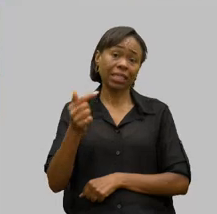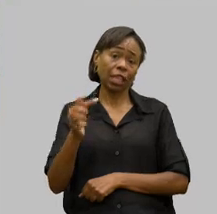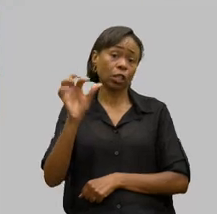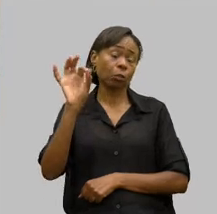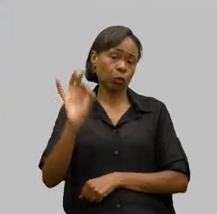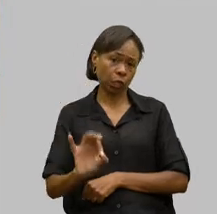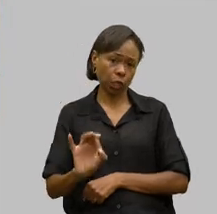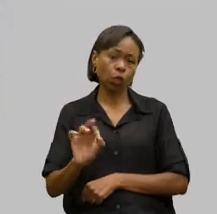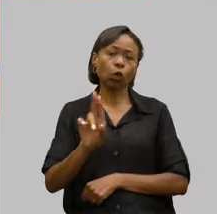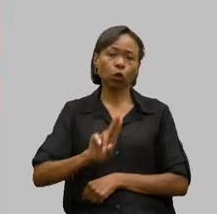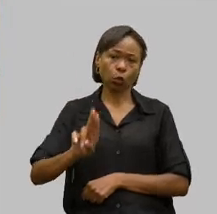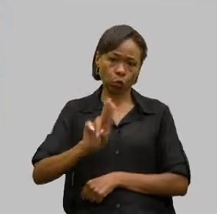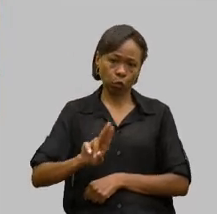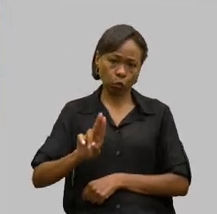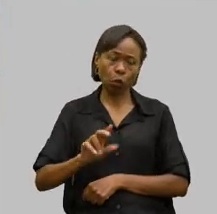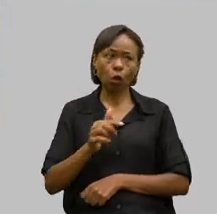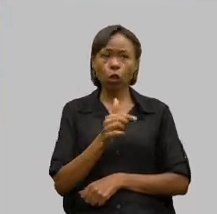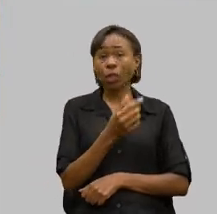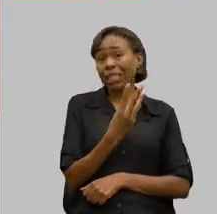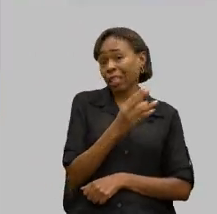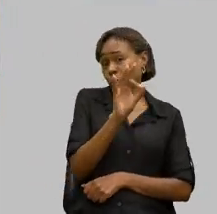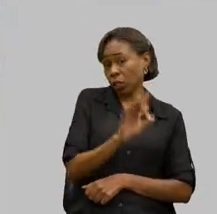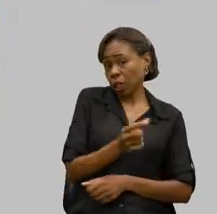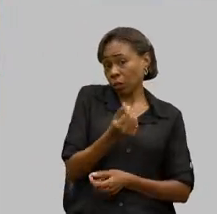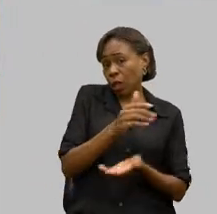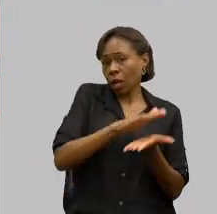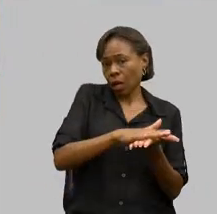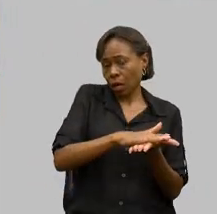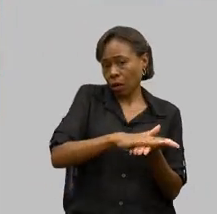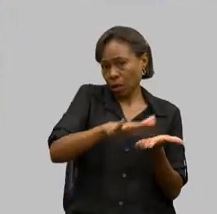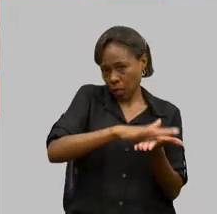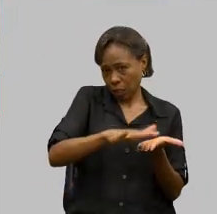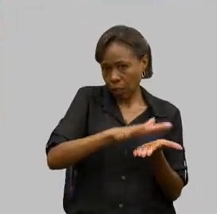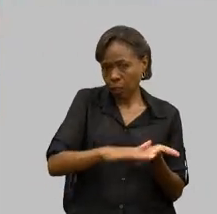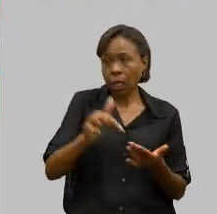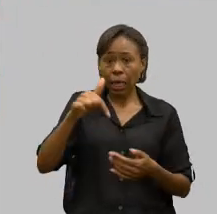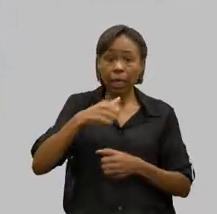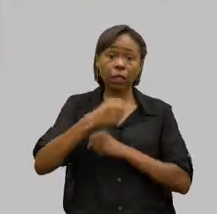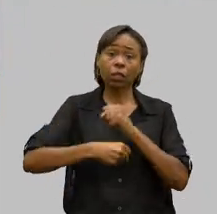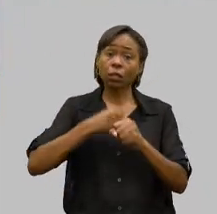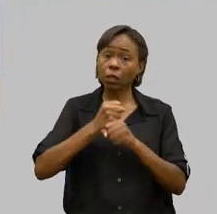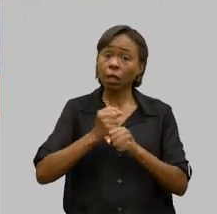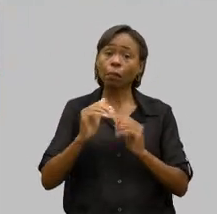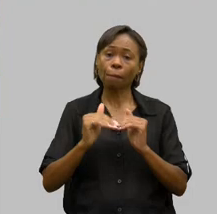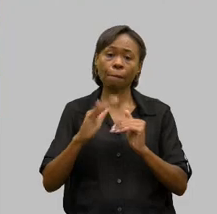para as outras despesas. Acredito que ano que vem será, este ano, será mais de 100%.